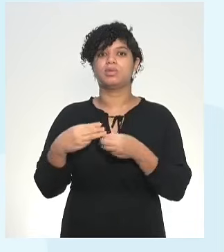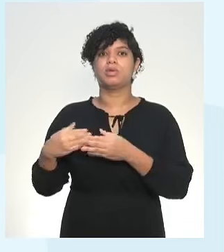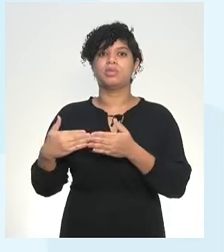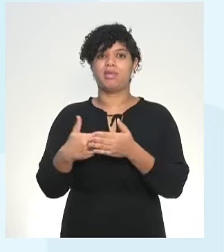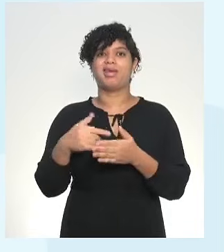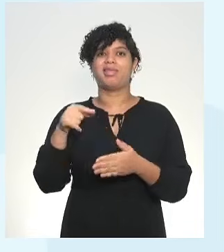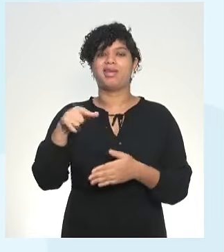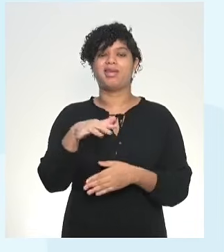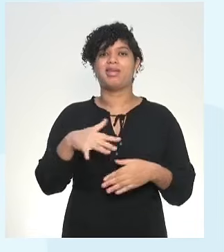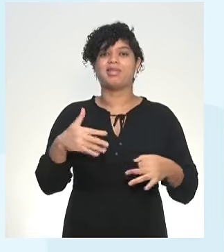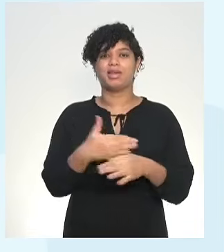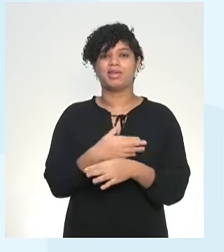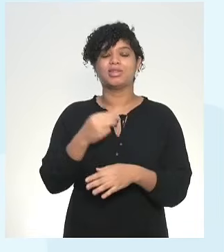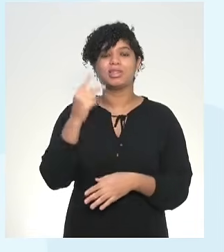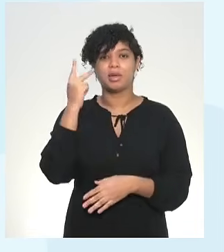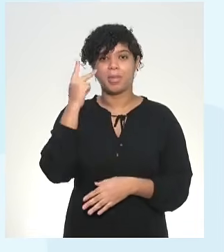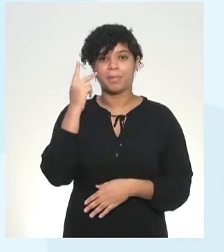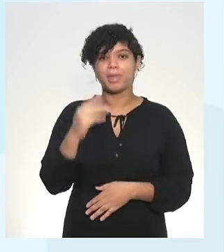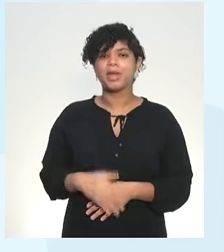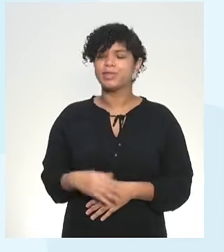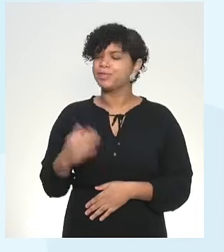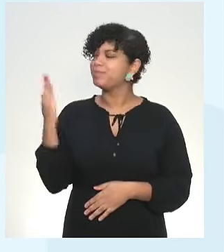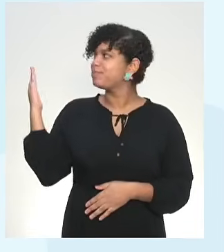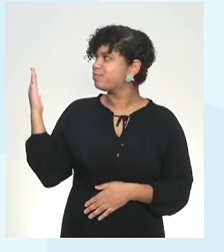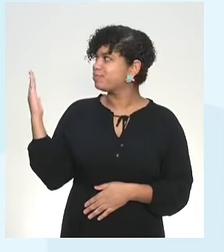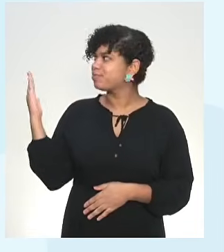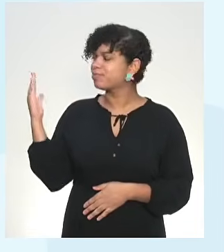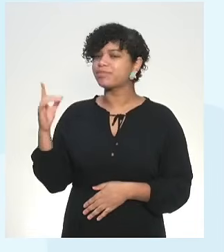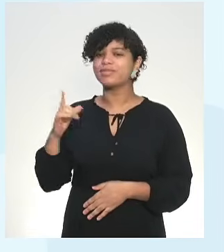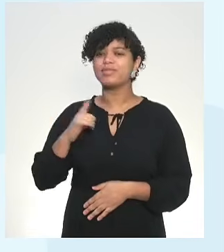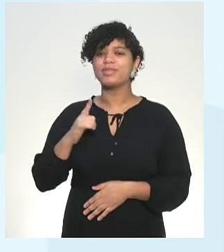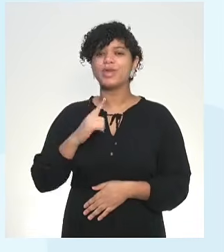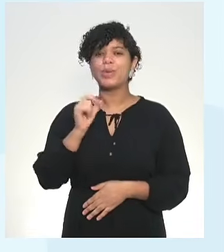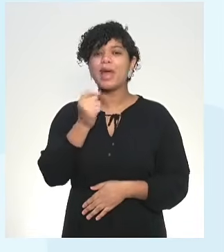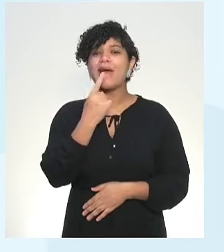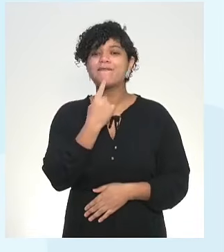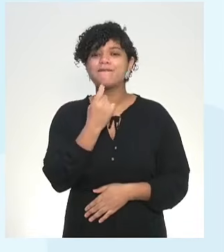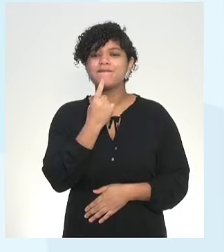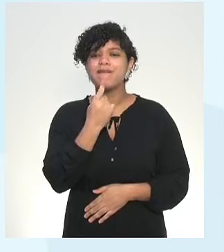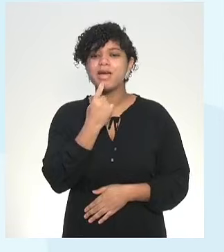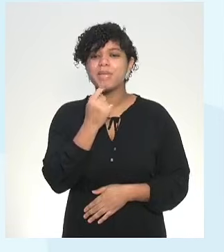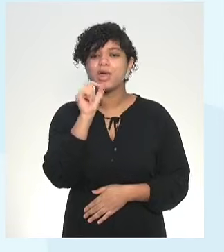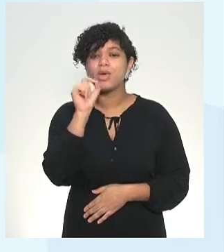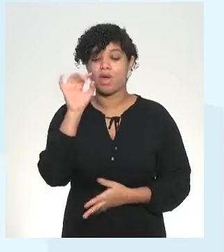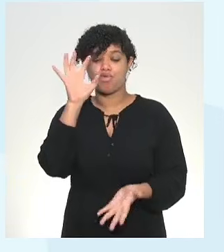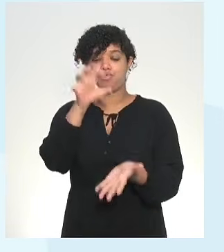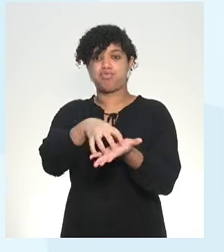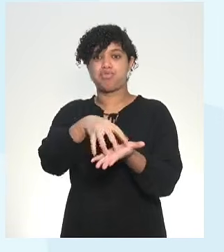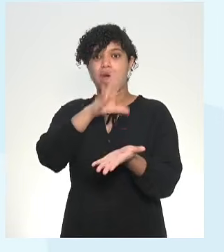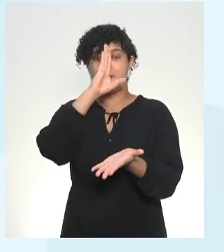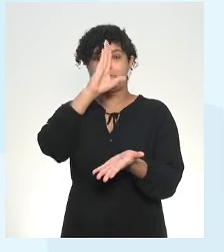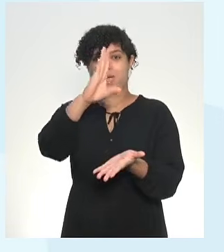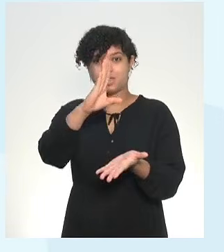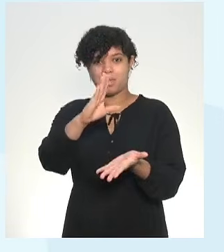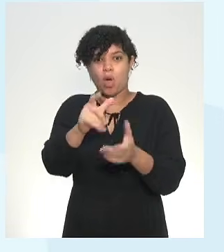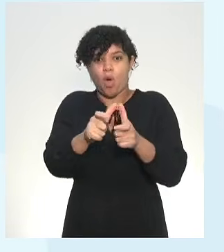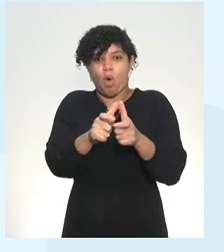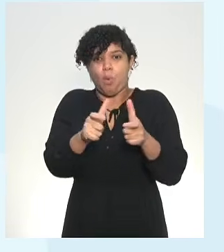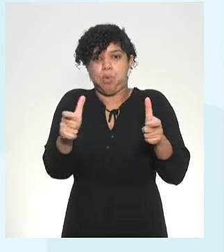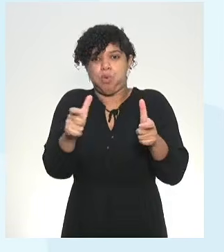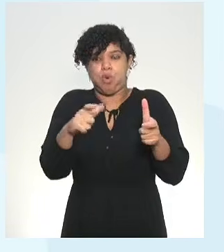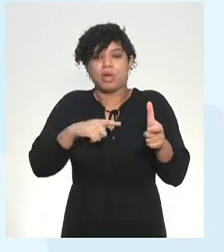desenho em vermelho no estado de São Paulo, é a região que nós chamamos de Grande São Paulo, que tem aí a cidade de São Paulo